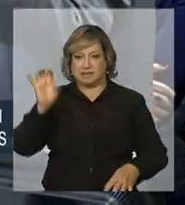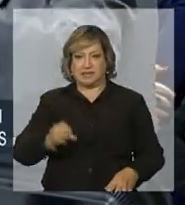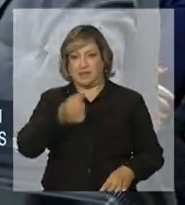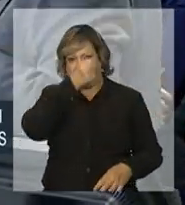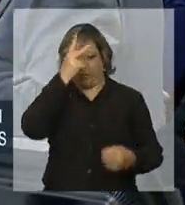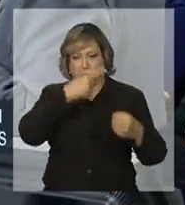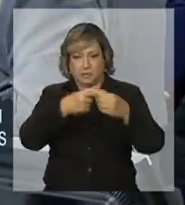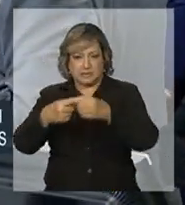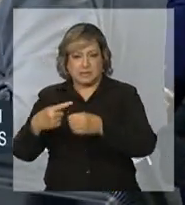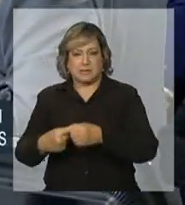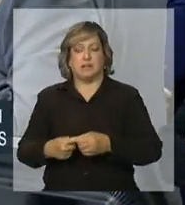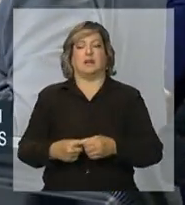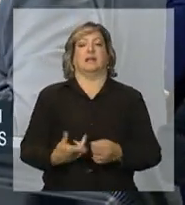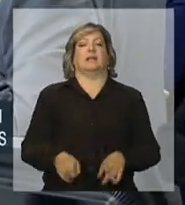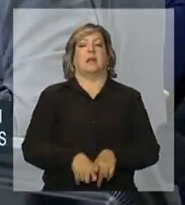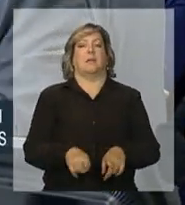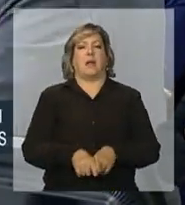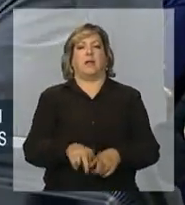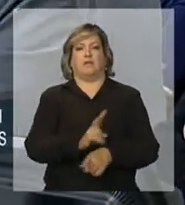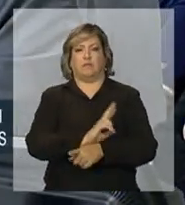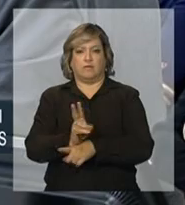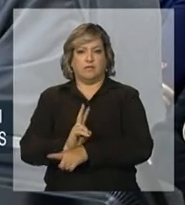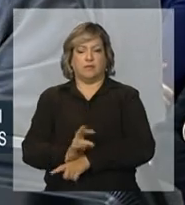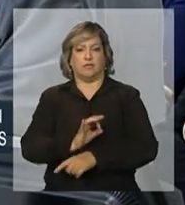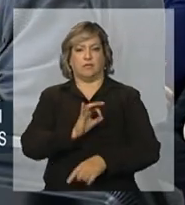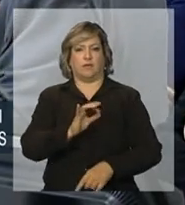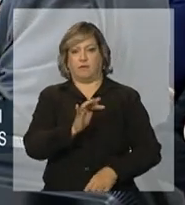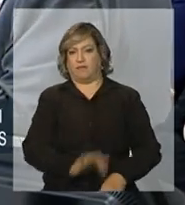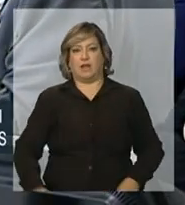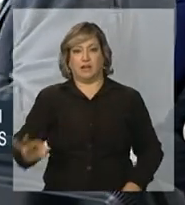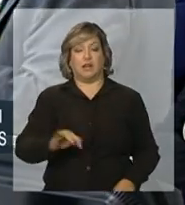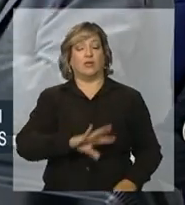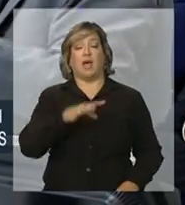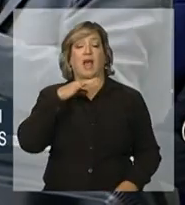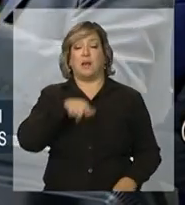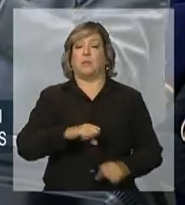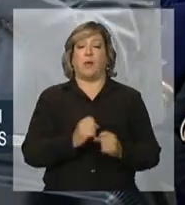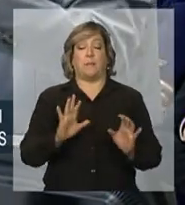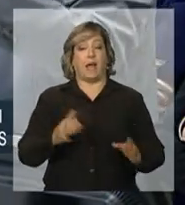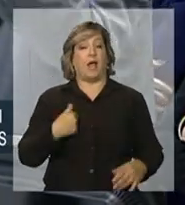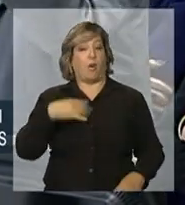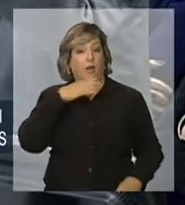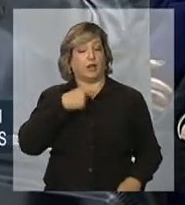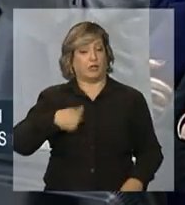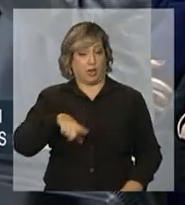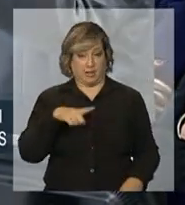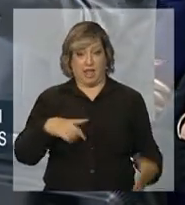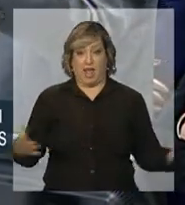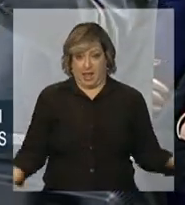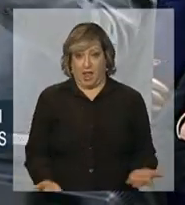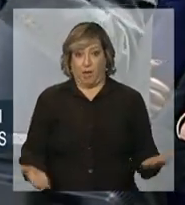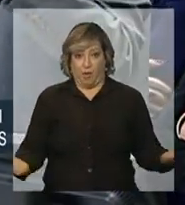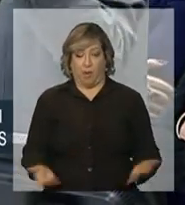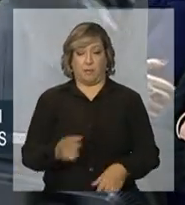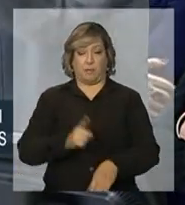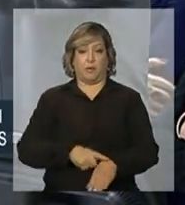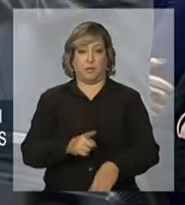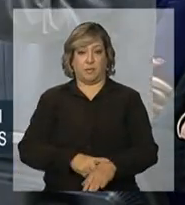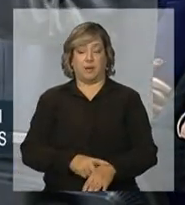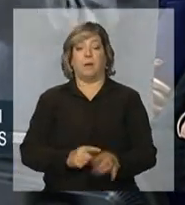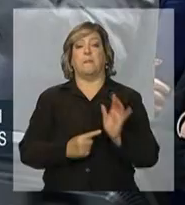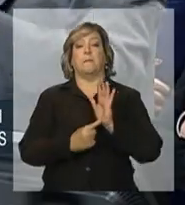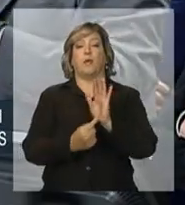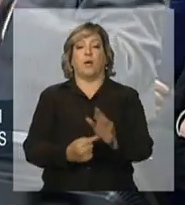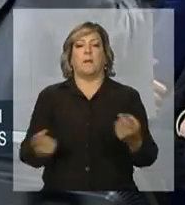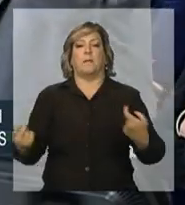guardas municipais ou metropolitanas. Se achava isso impossível. Eu acho que nós estamos, nesse momento, mostrando, nesta parceria